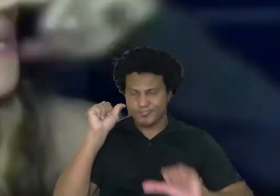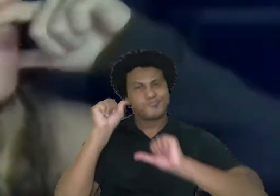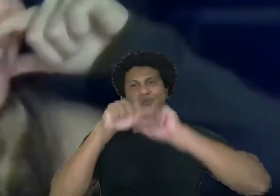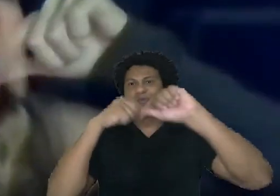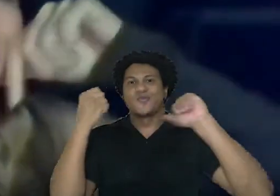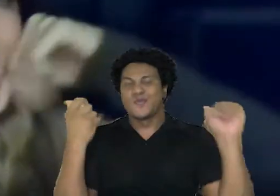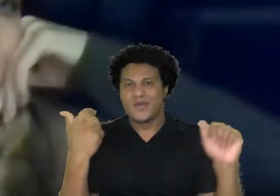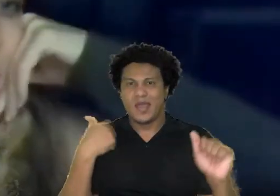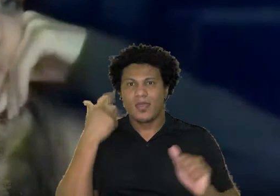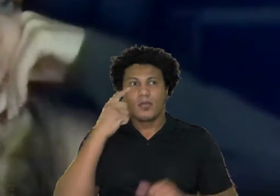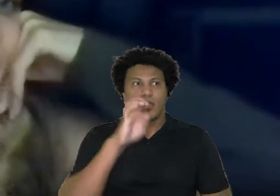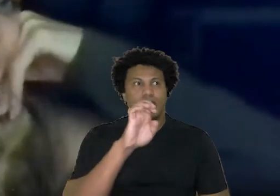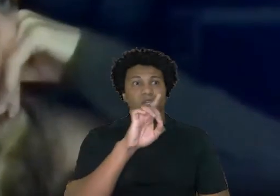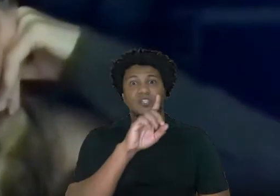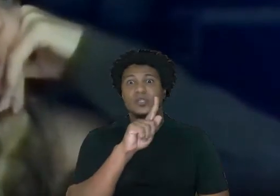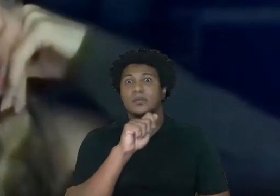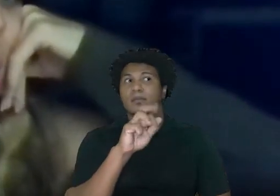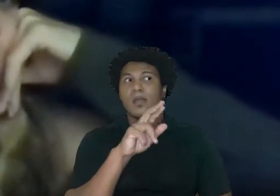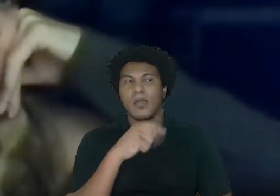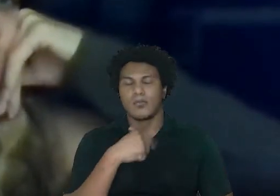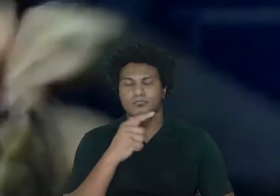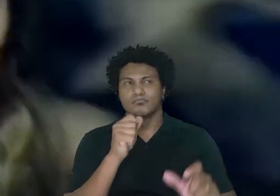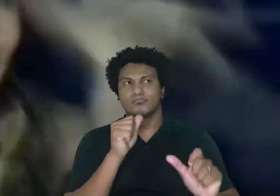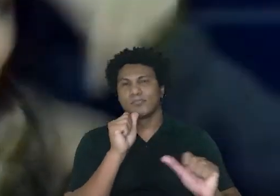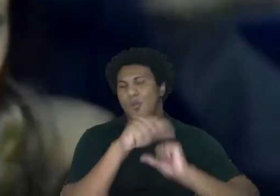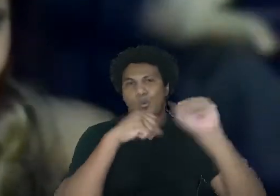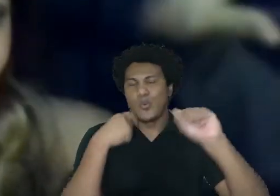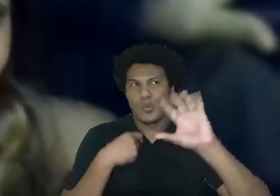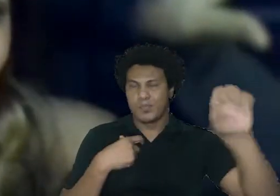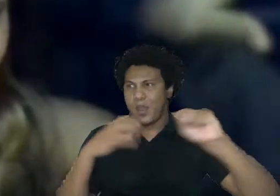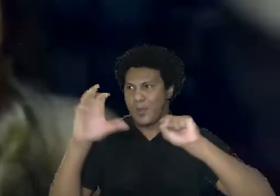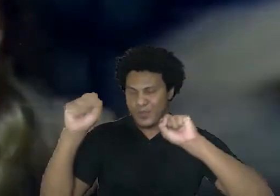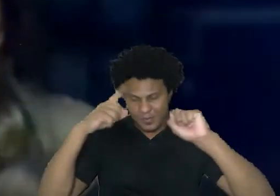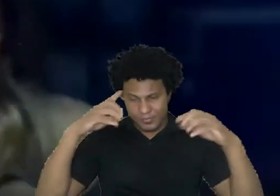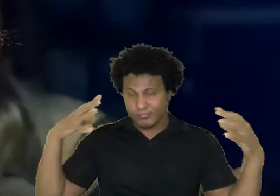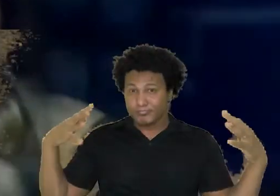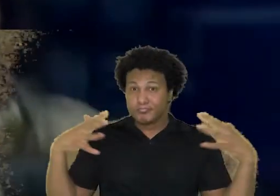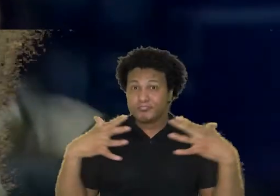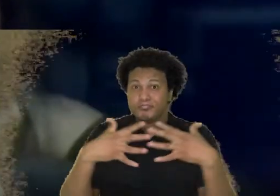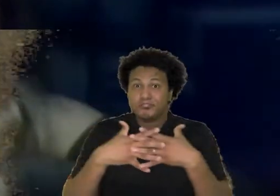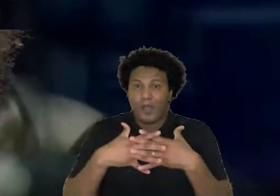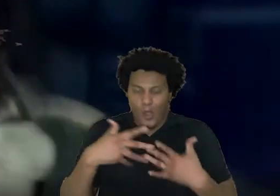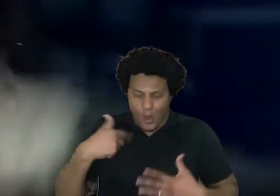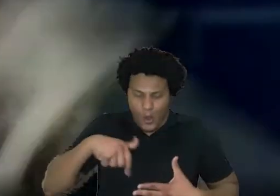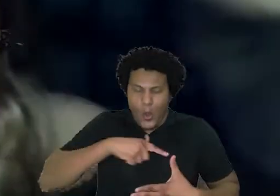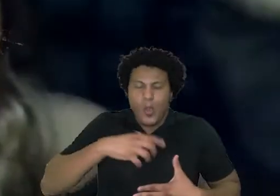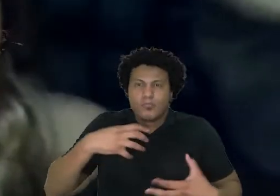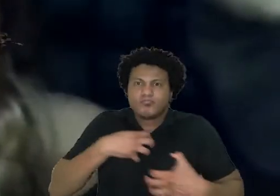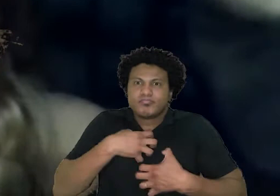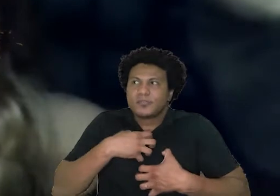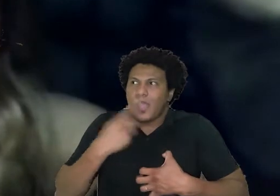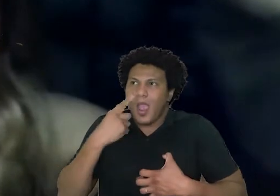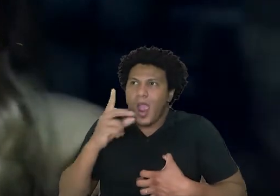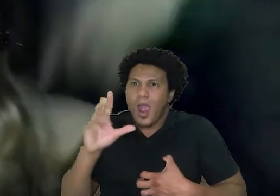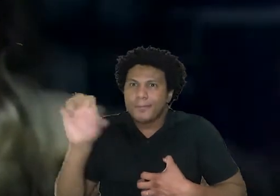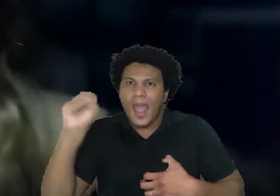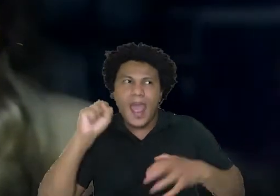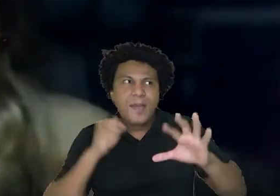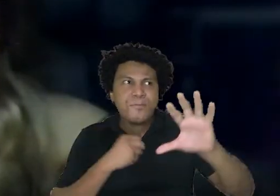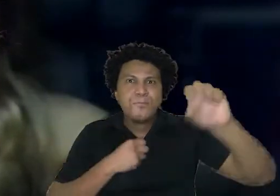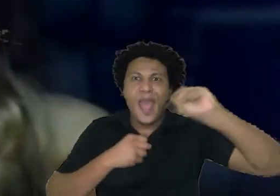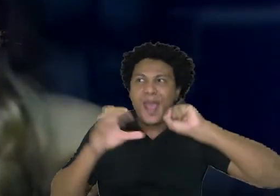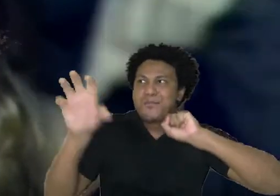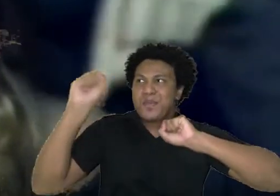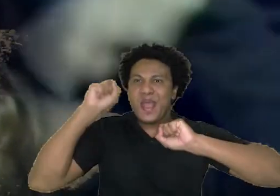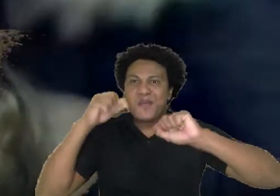Eu tinha pensado em fazer uma fala e aí quando o JP começou eu mudei a fala. Aí peguei um texto aqui para ler. Aí, quando o Edgar começou a falar, eu já mudei minha